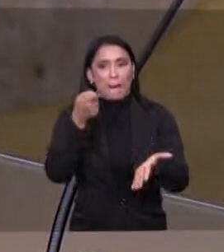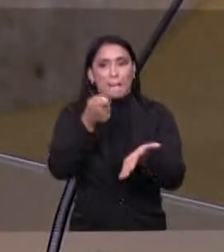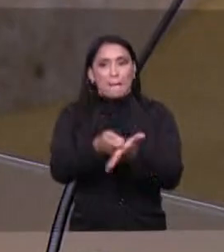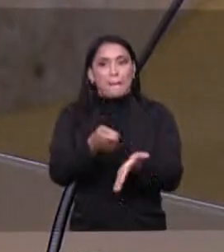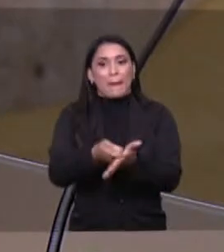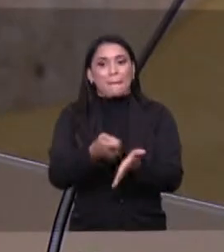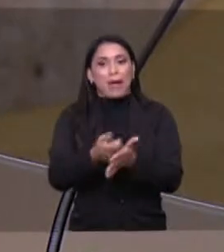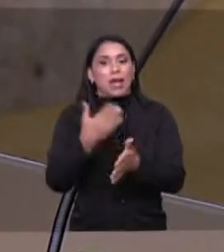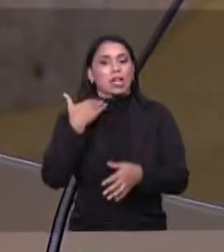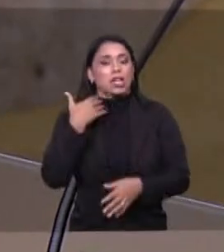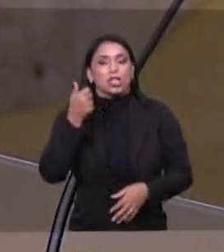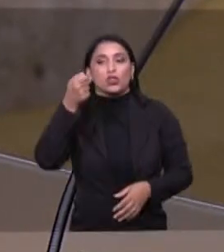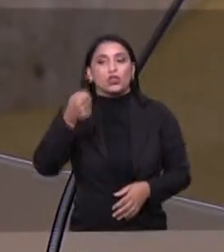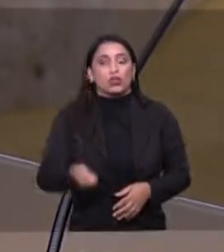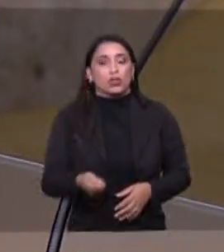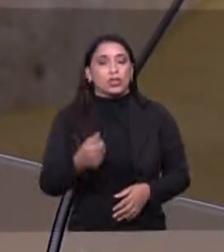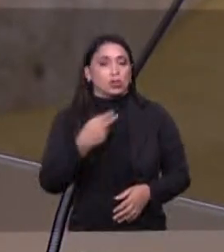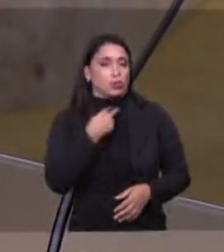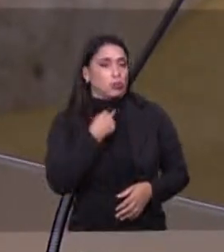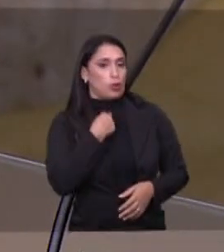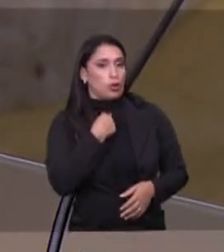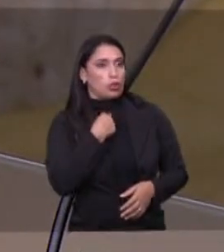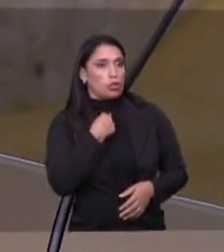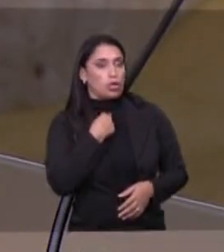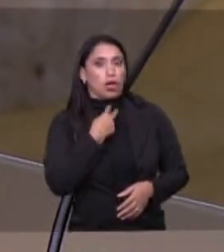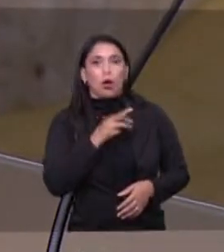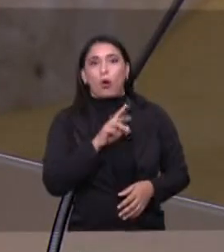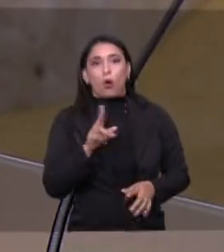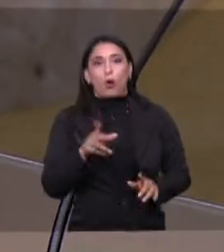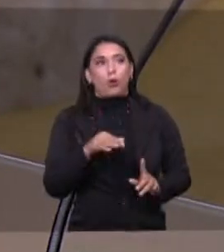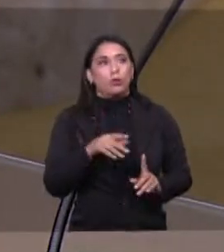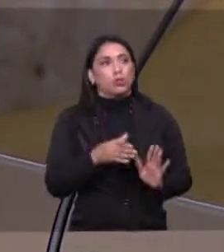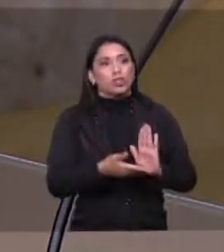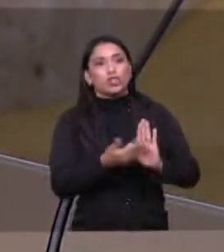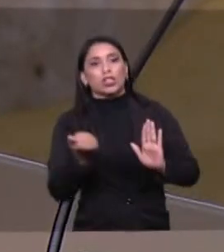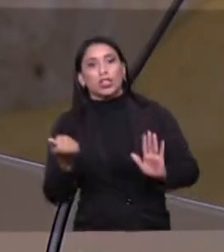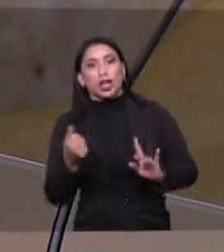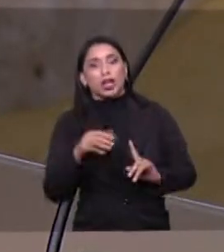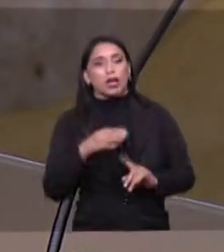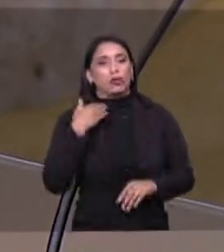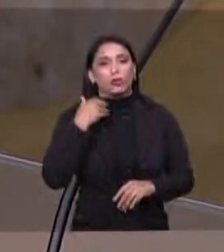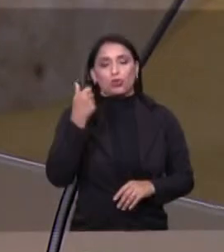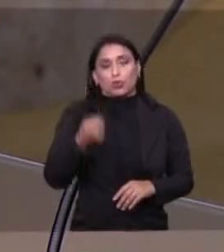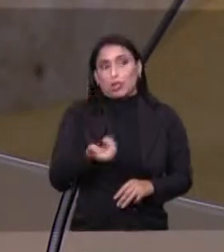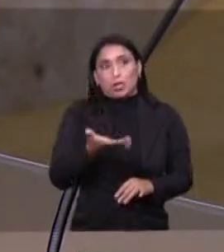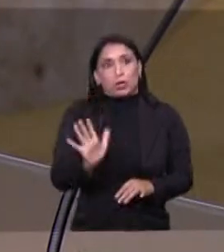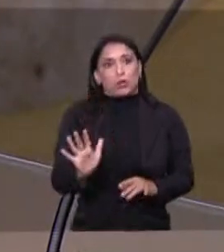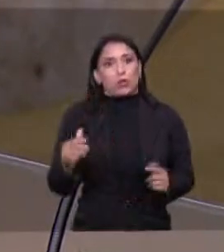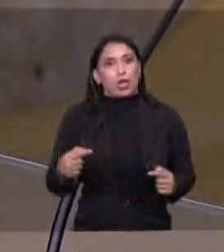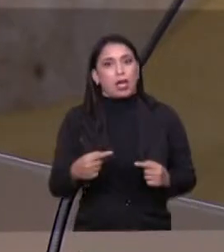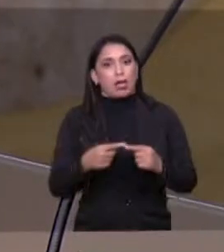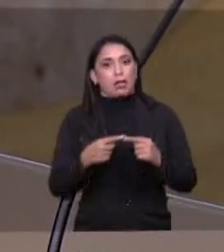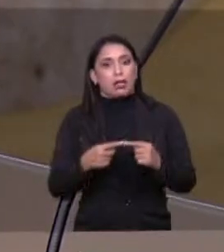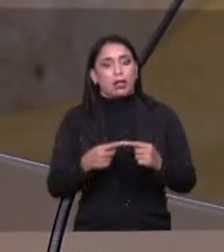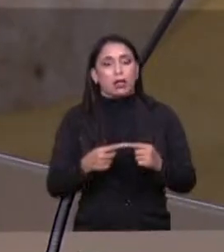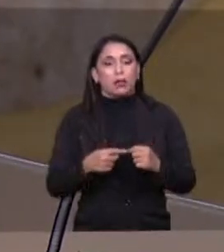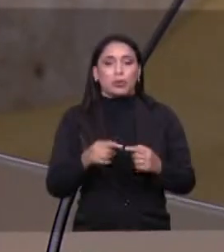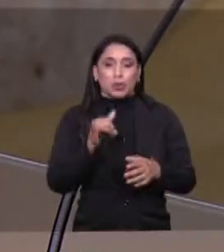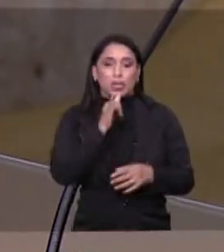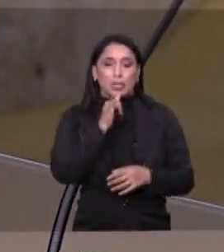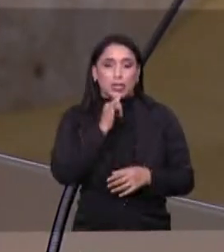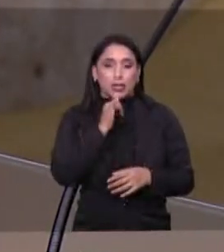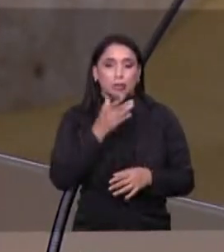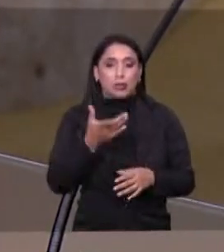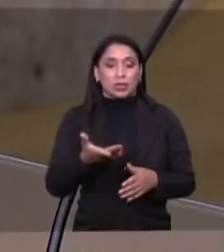escolher o juiz que ele quer para isso aqui não pode, nem para tirar outros que ele não quer. que ele, a direção, por exemplo, do tribunal.